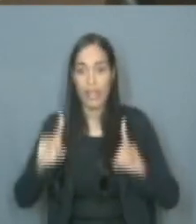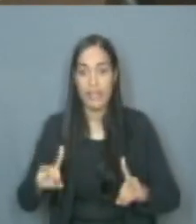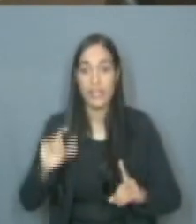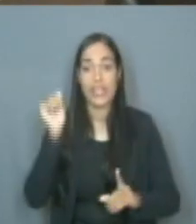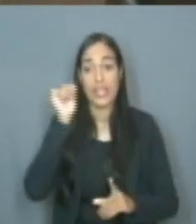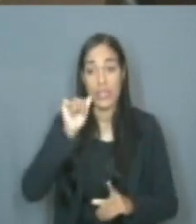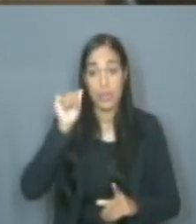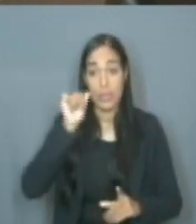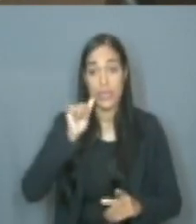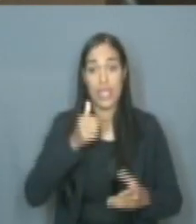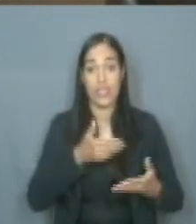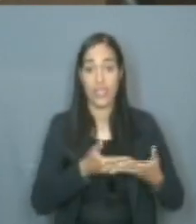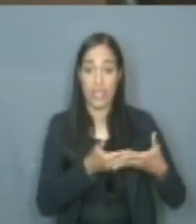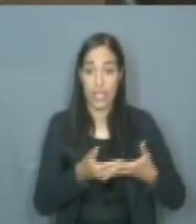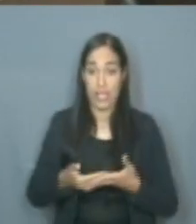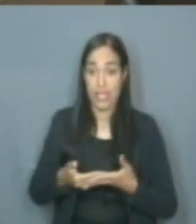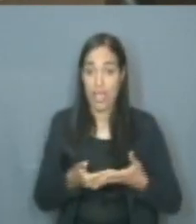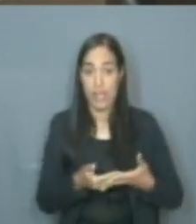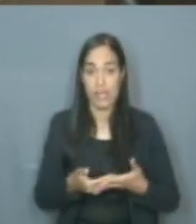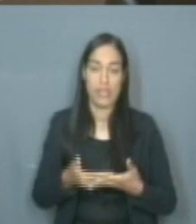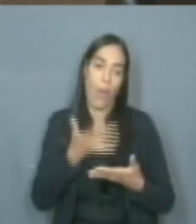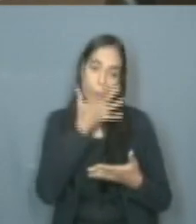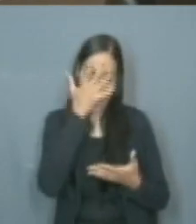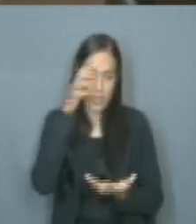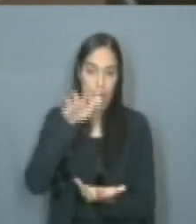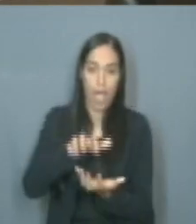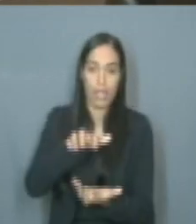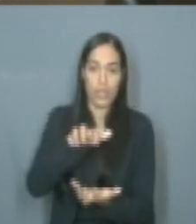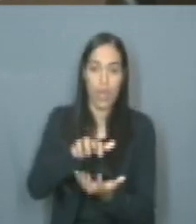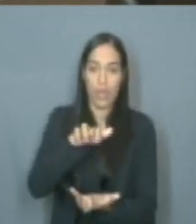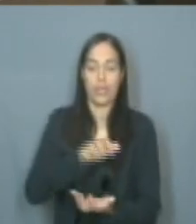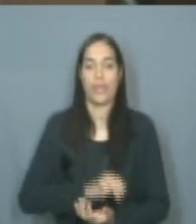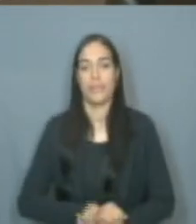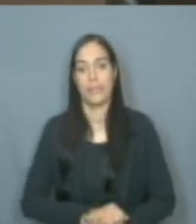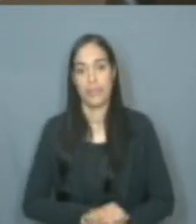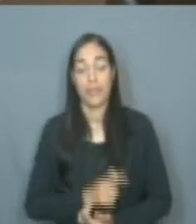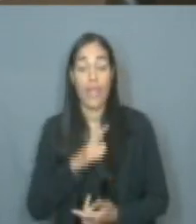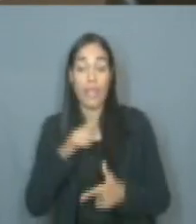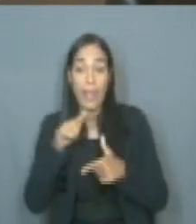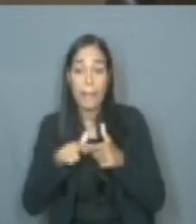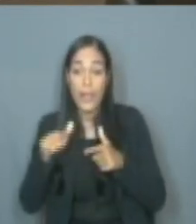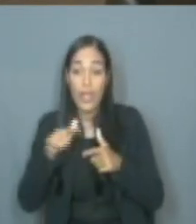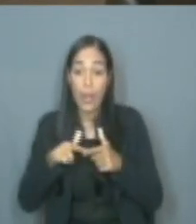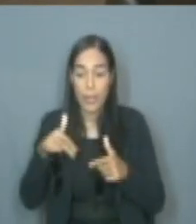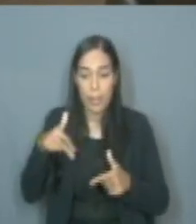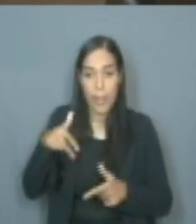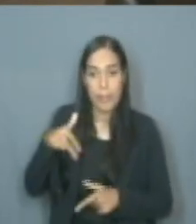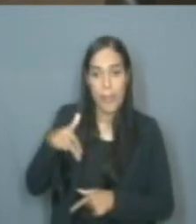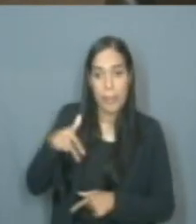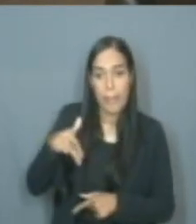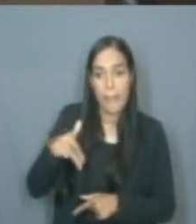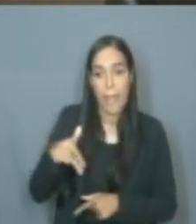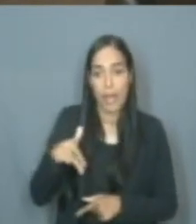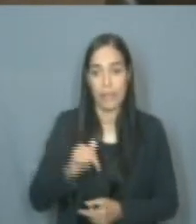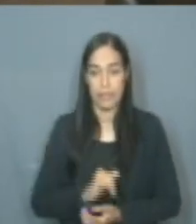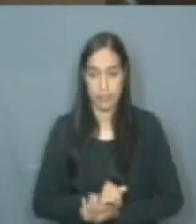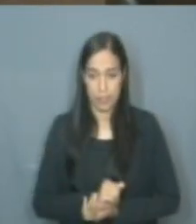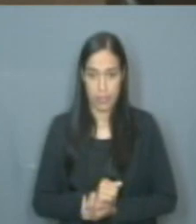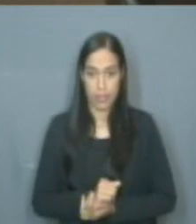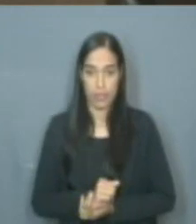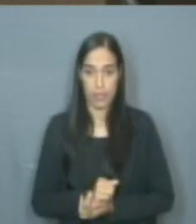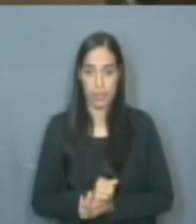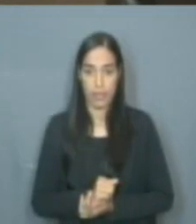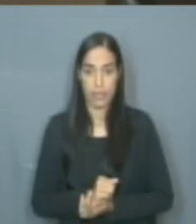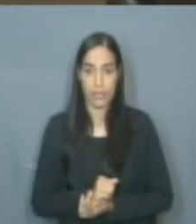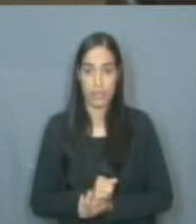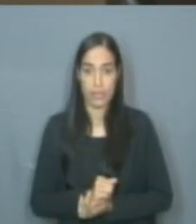mulheres que têm criança de colo ou pessoas idosas, ou seja, alguém que tem algum problema de locomoção. O